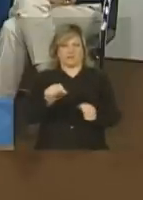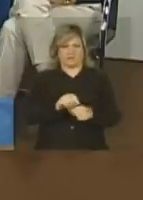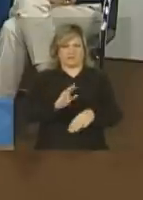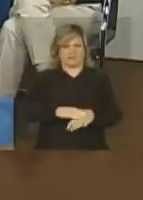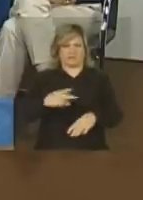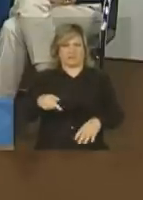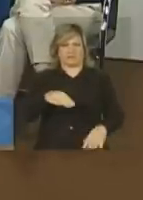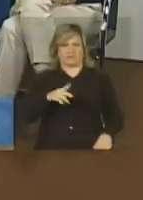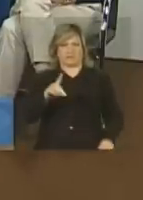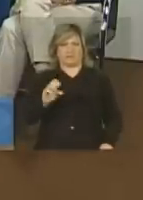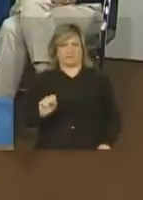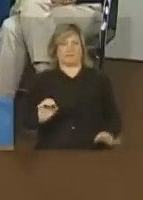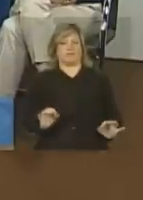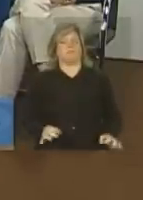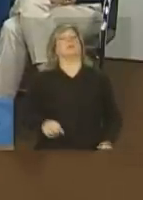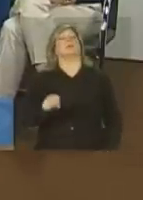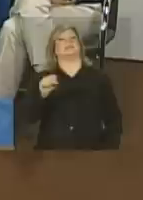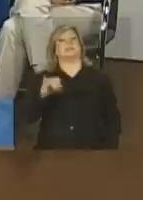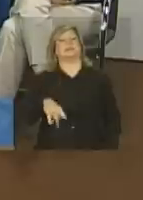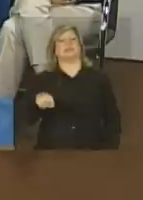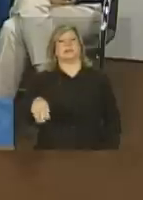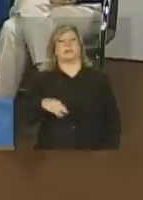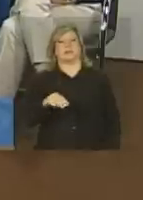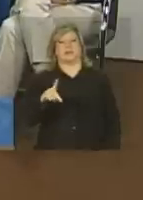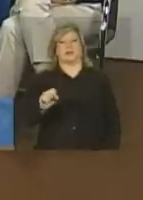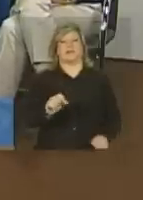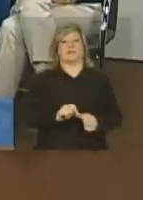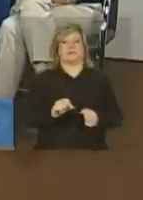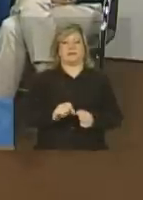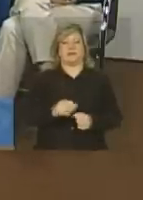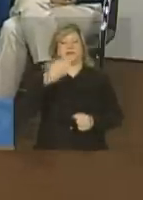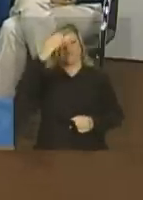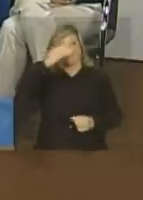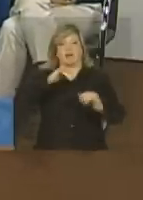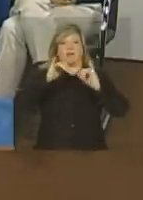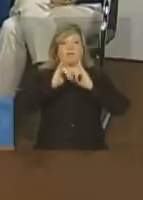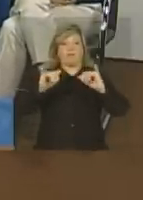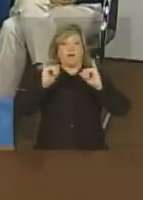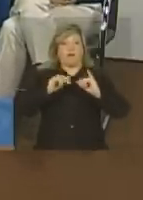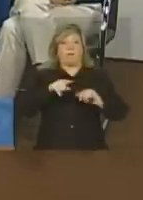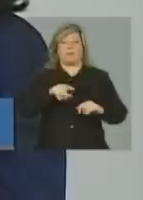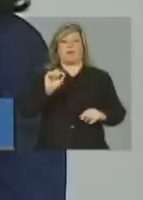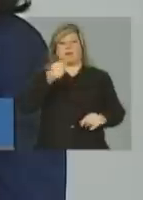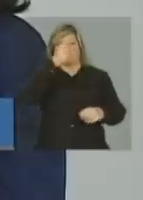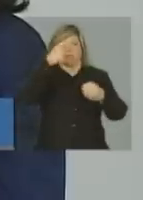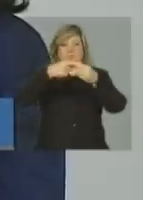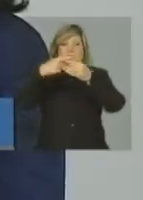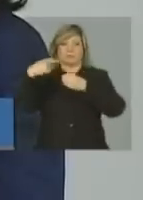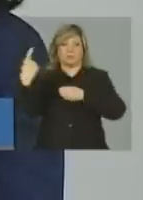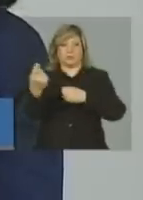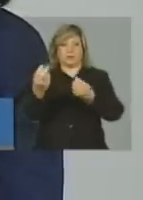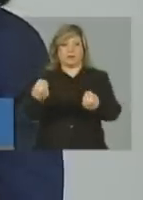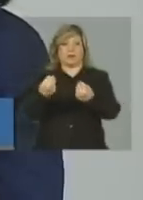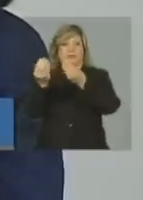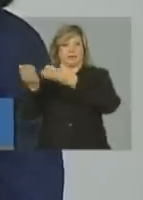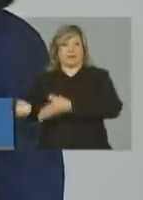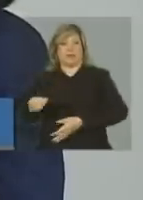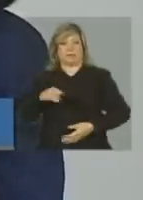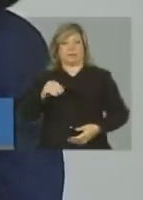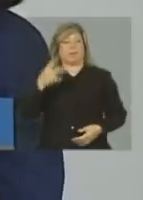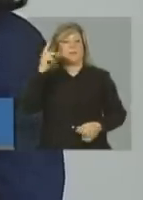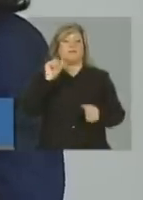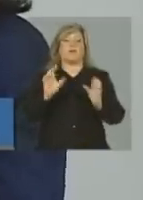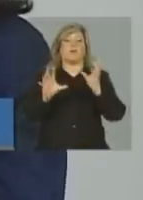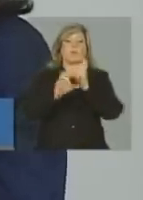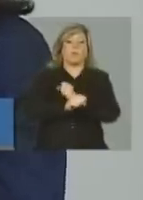MDS? Sim, é feito pelo MDS, mediante as informações que a gestão municipal nos encaminhar, para que a gente possa calcular o